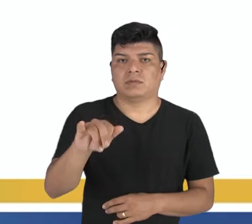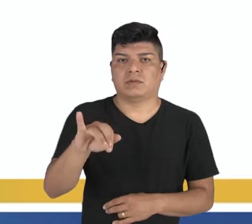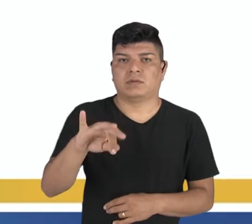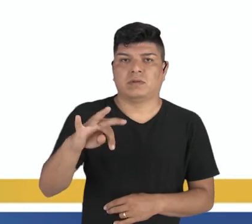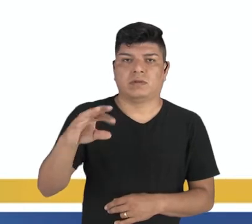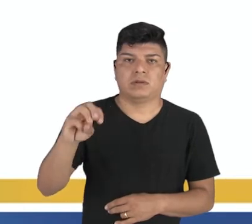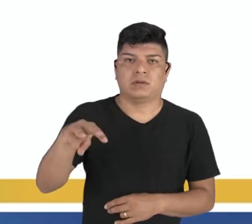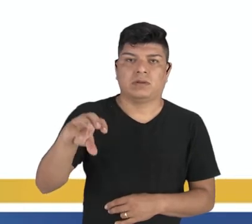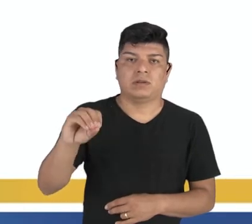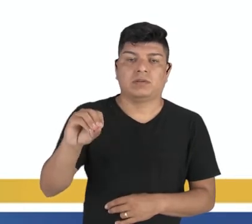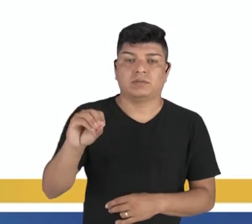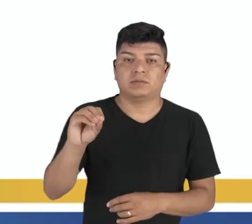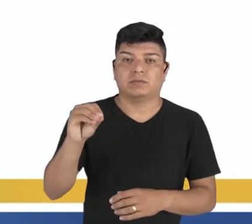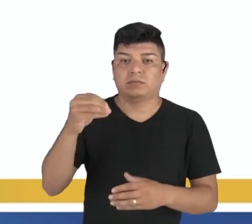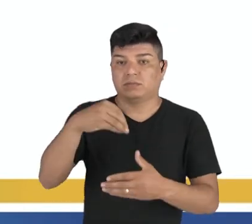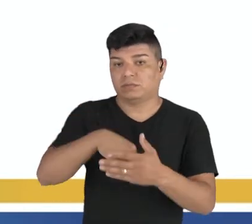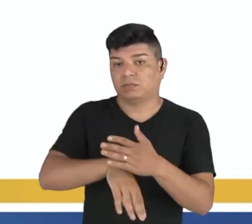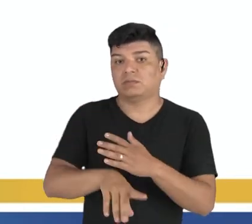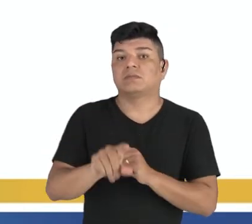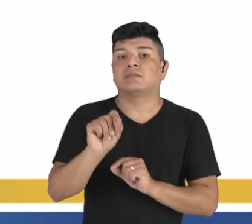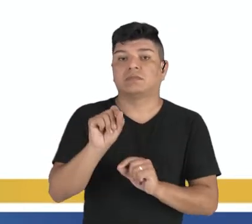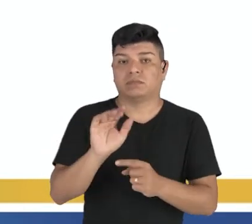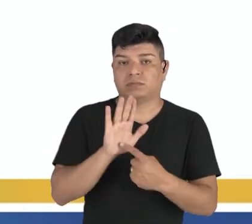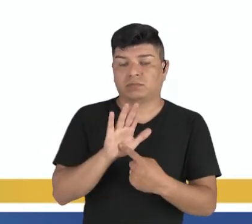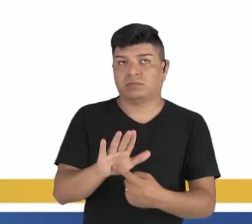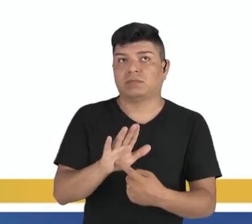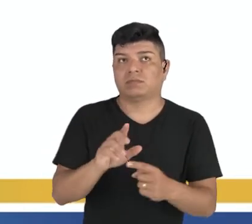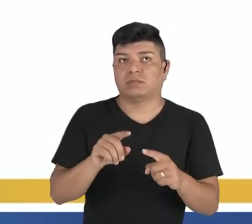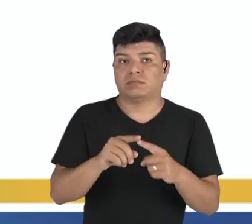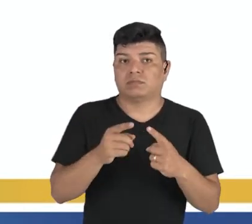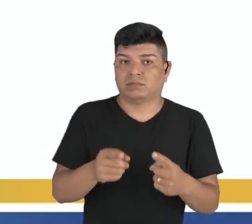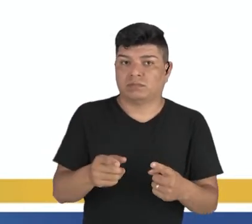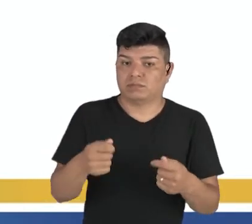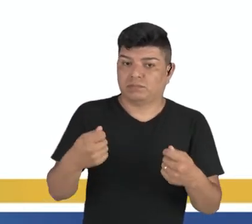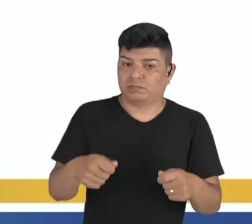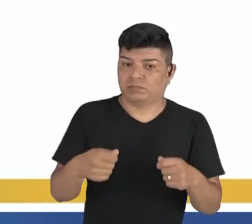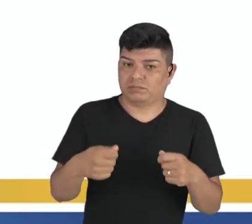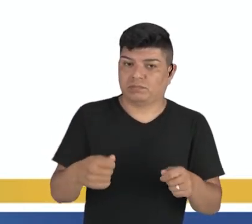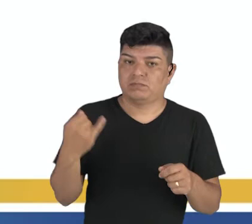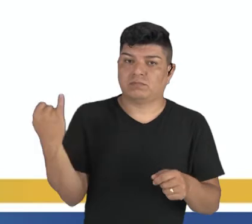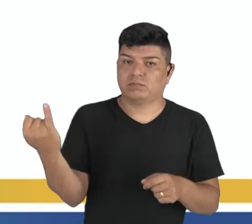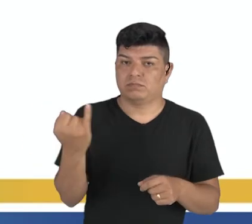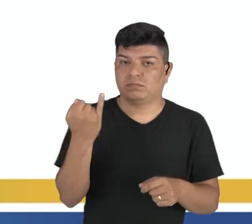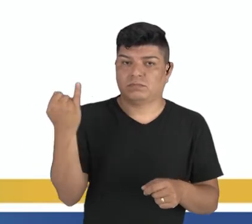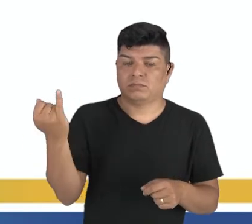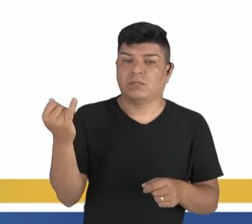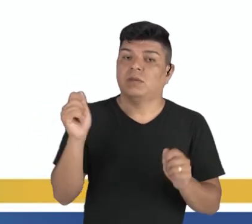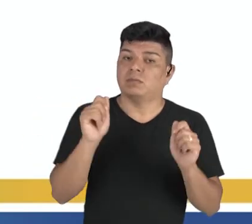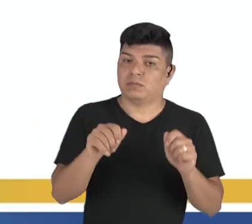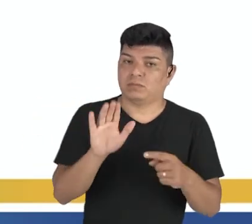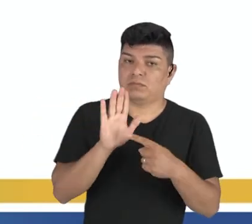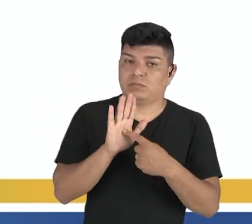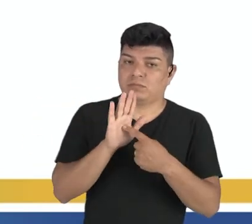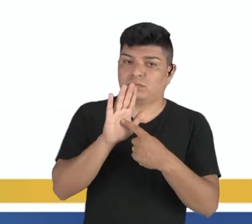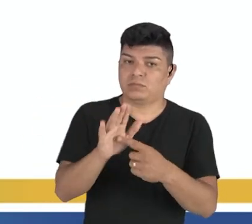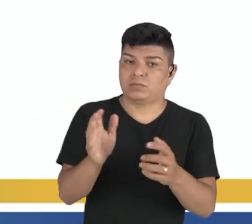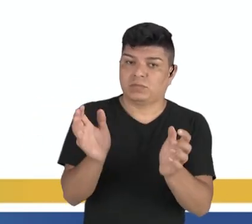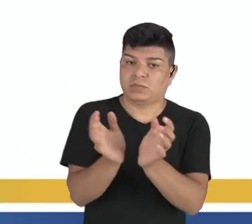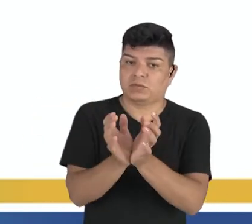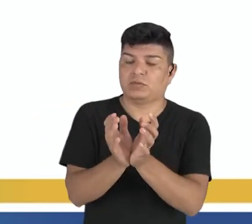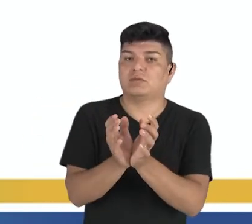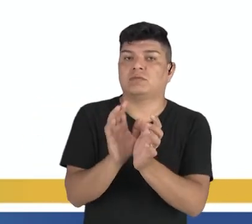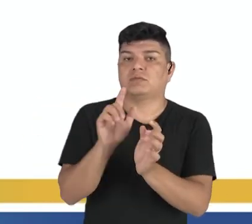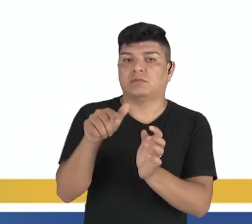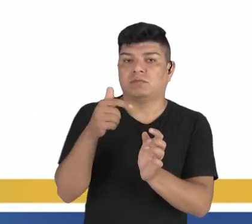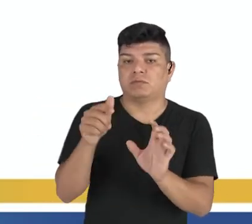aparece dentro das expressões algébricas. Mas vale ressaltar que ele pode aparecer em conjunto